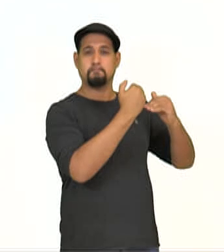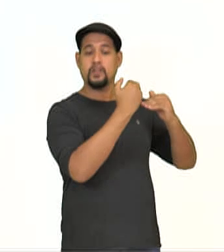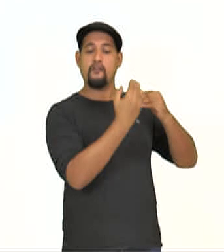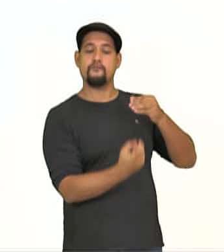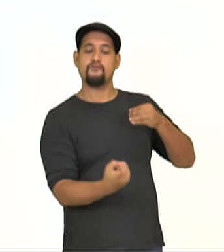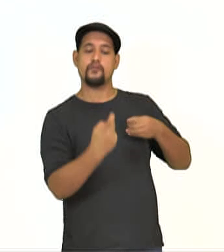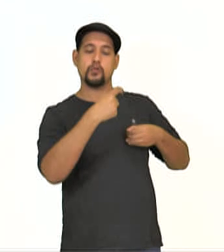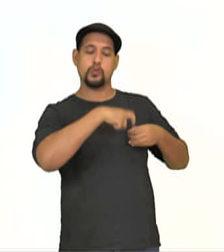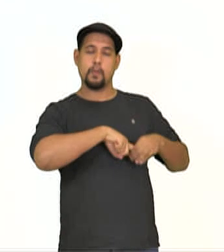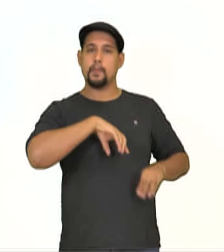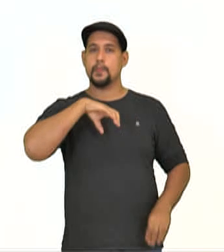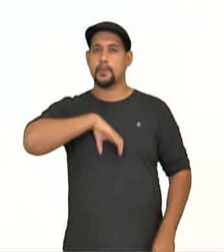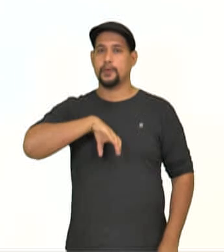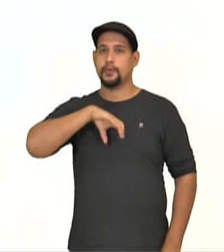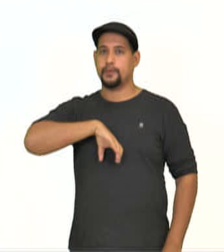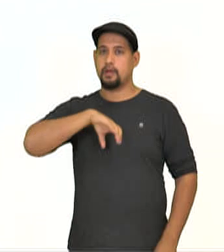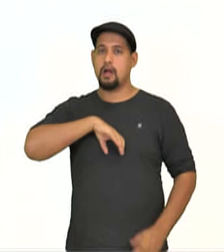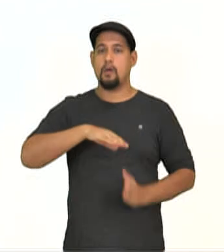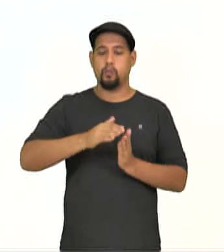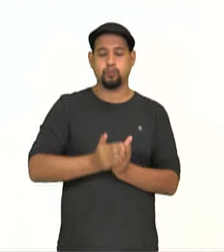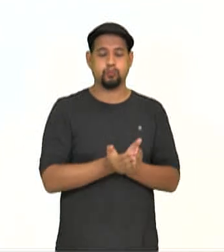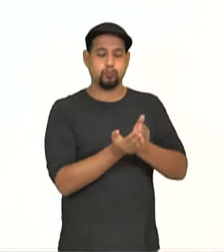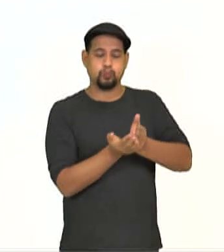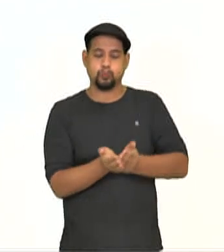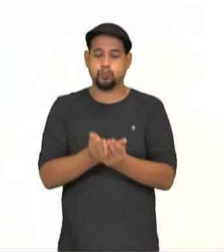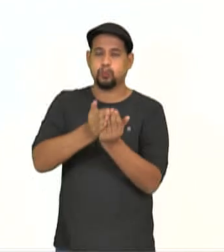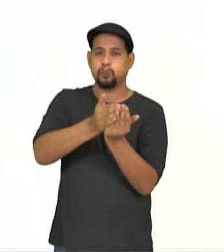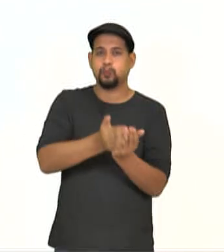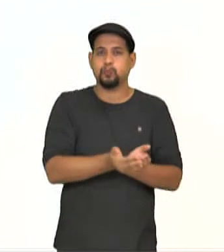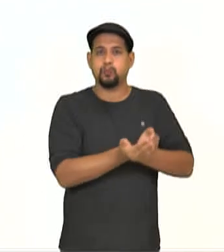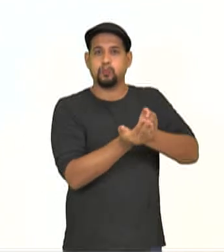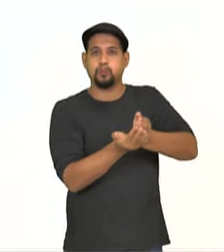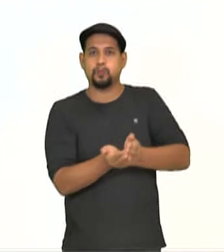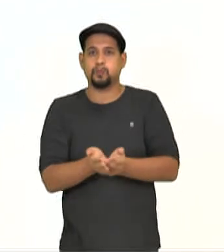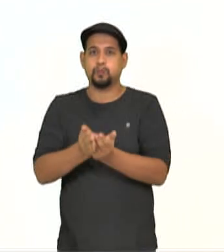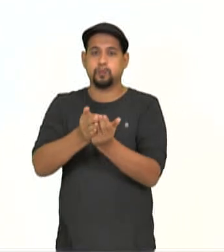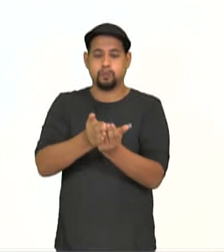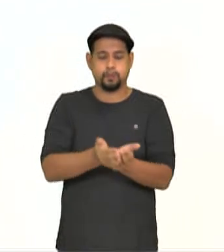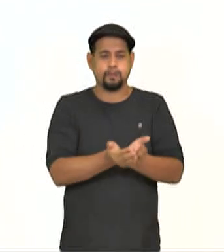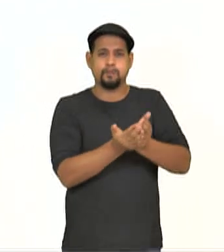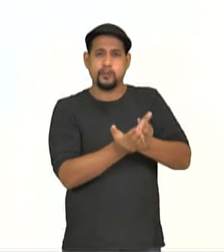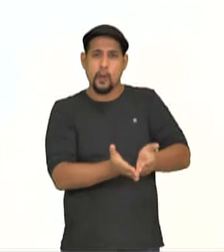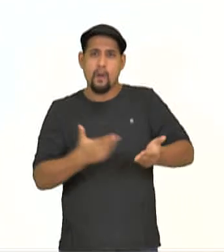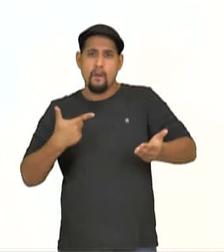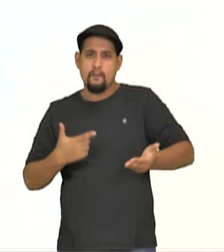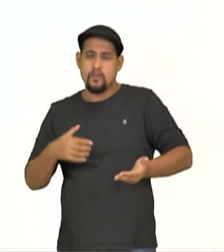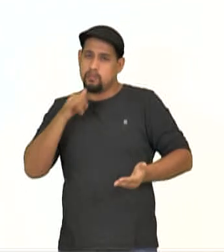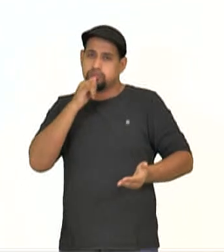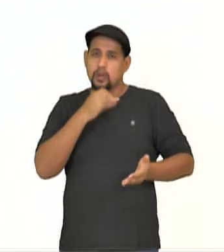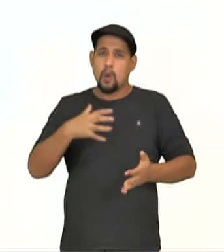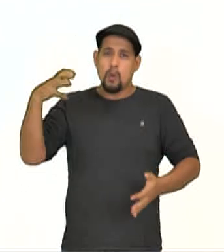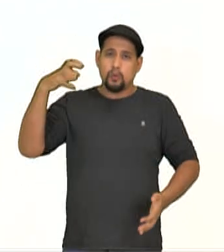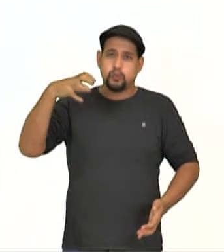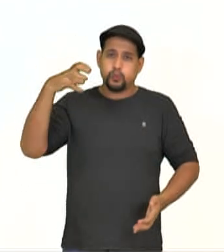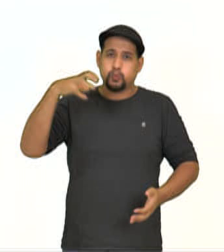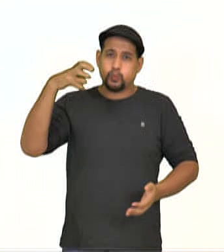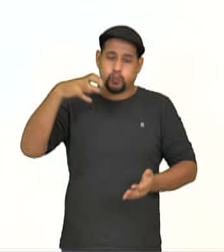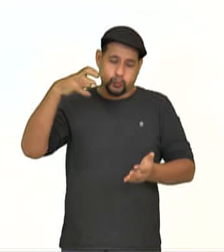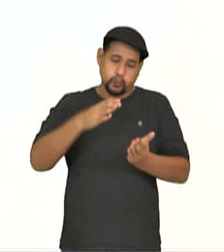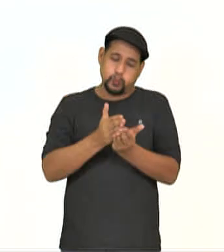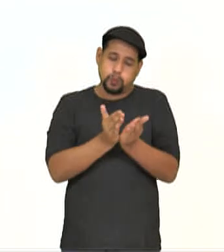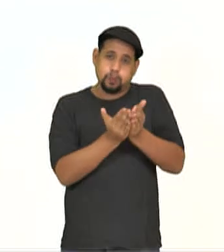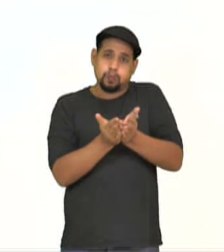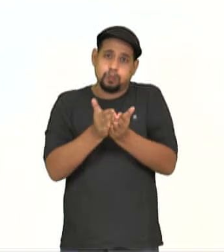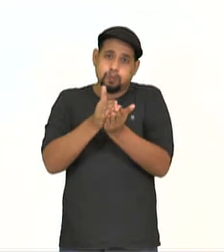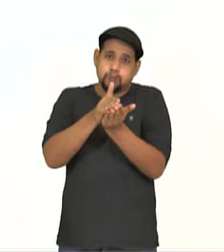para Portugal, a nau, ou seja, um navio, teria sido abatida por uma tempestade e, de acordo